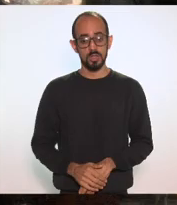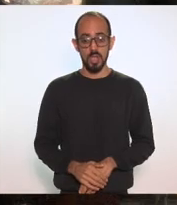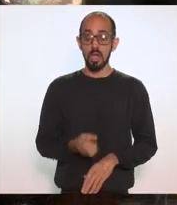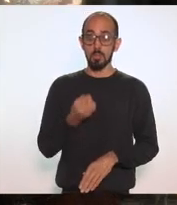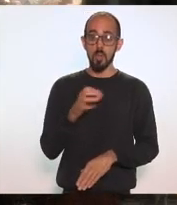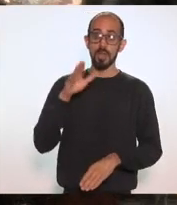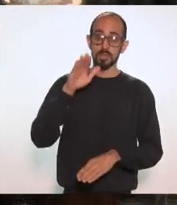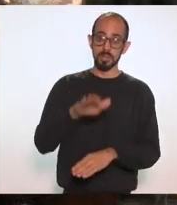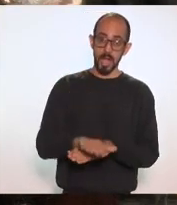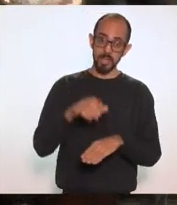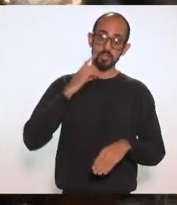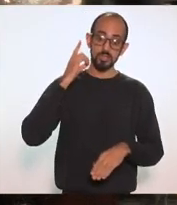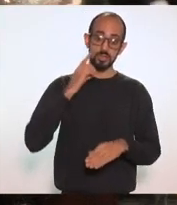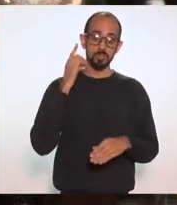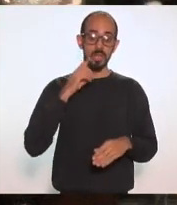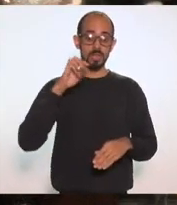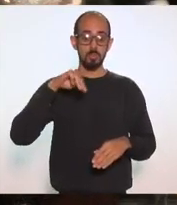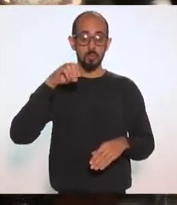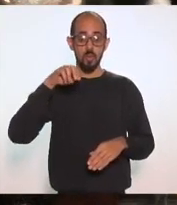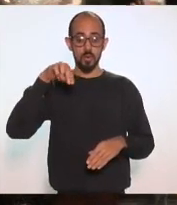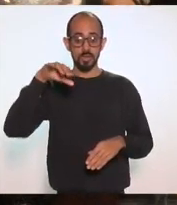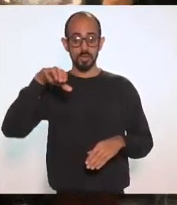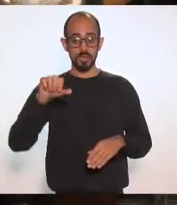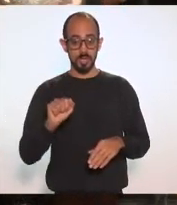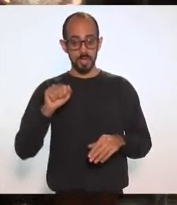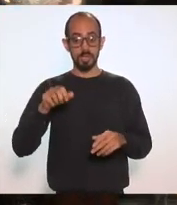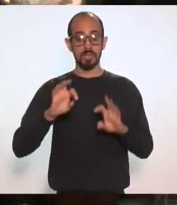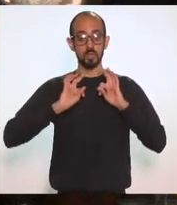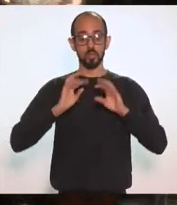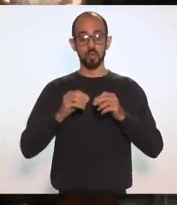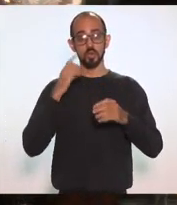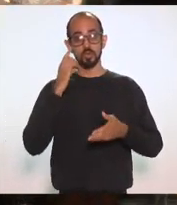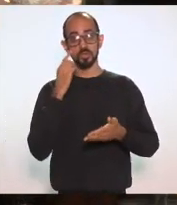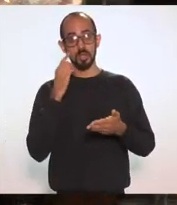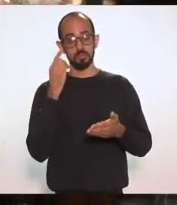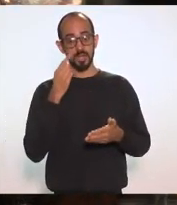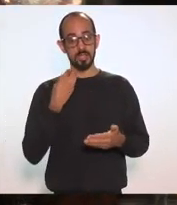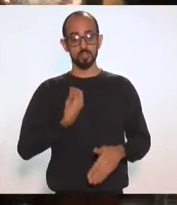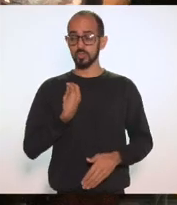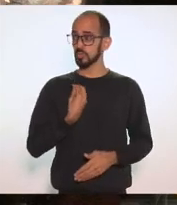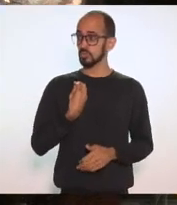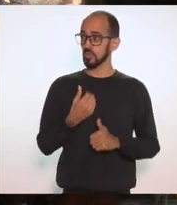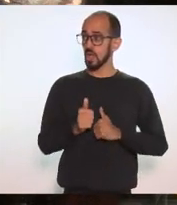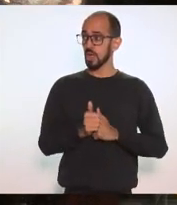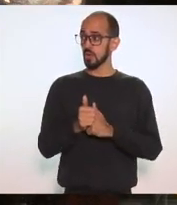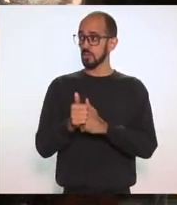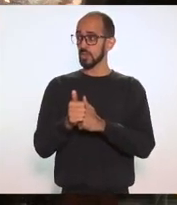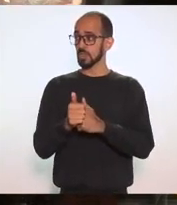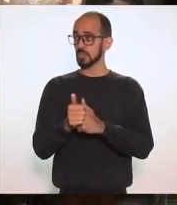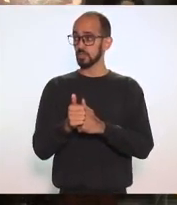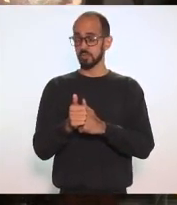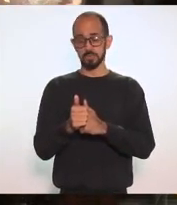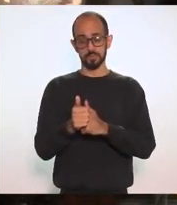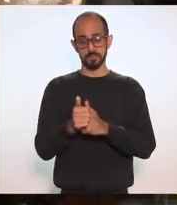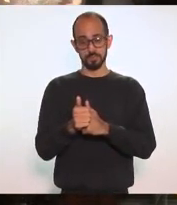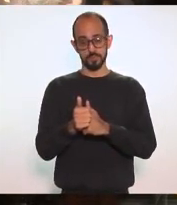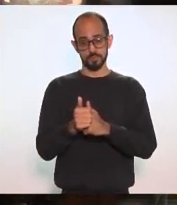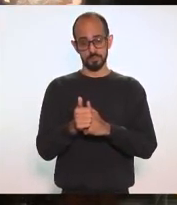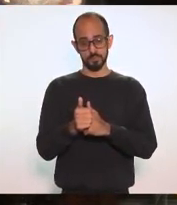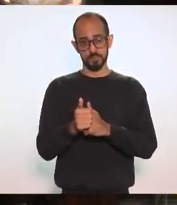tarde, deputada Mônica Francisco, a todos os deputados e deputadas que ainda acompanham esse final de expediente,